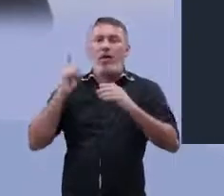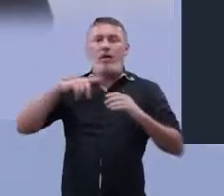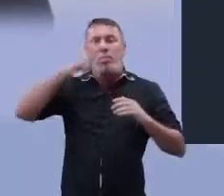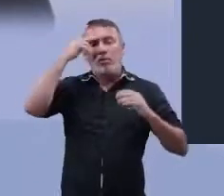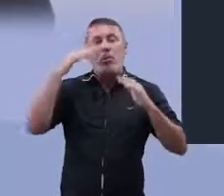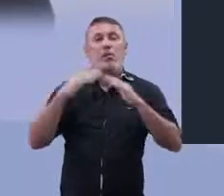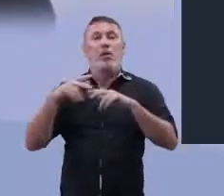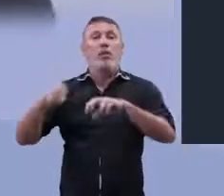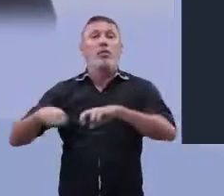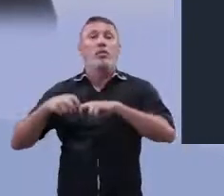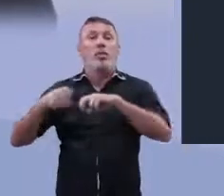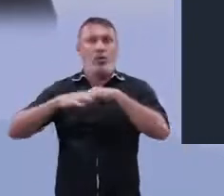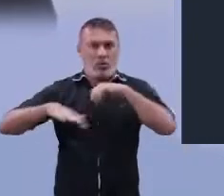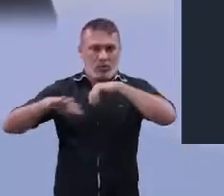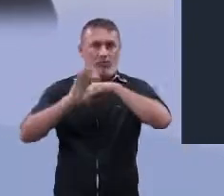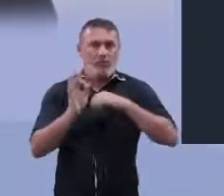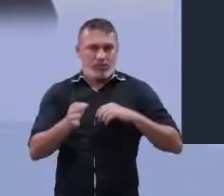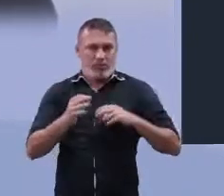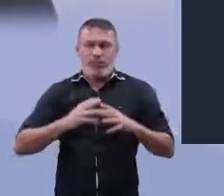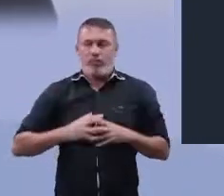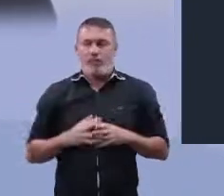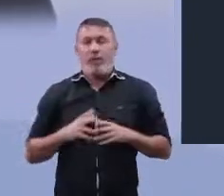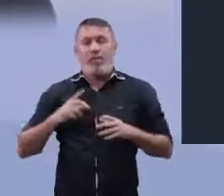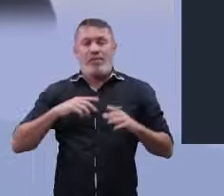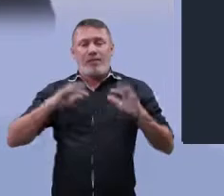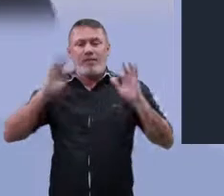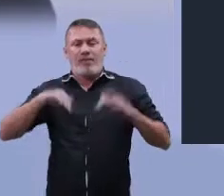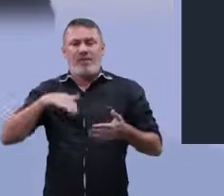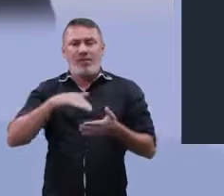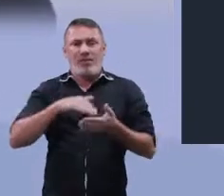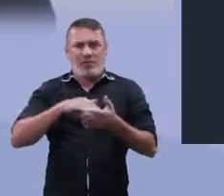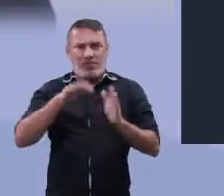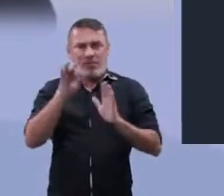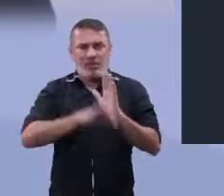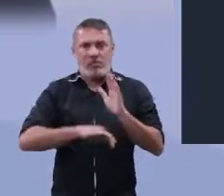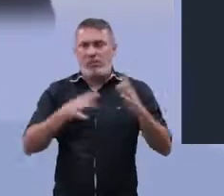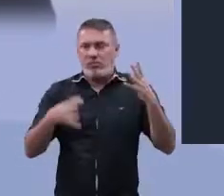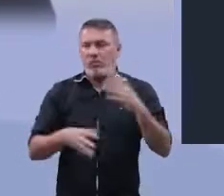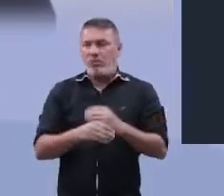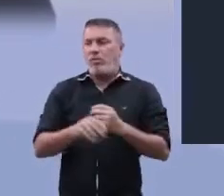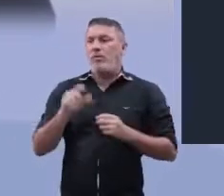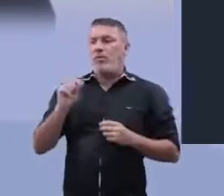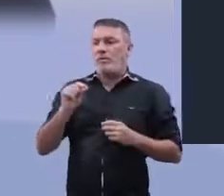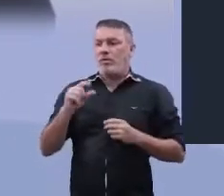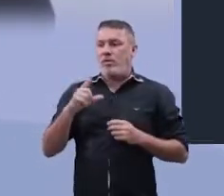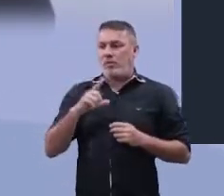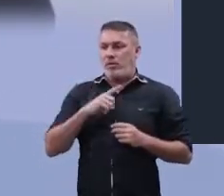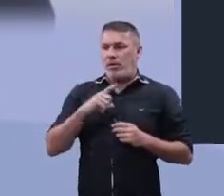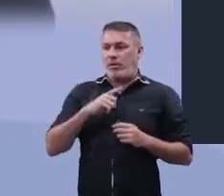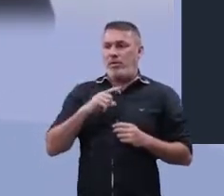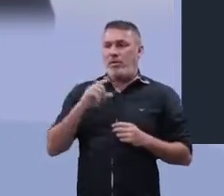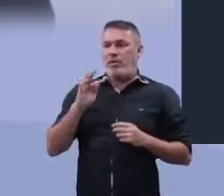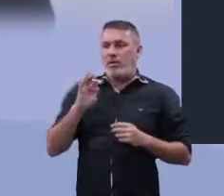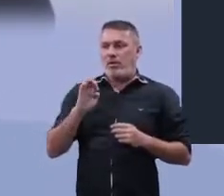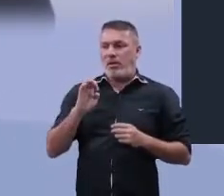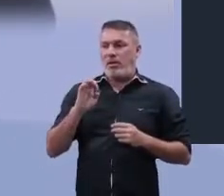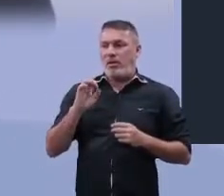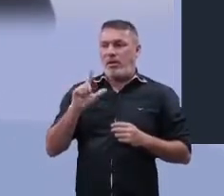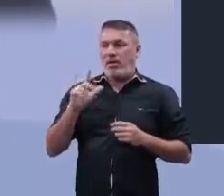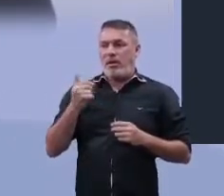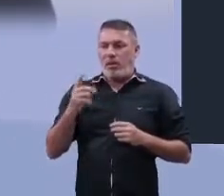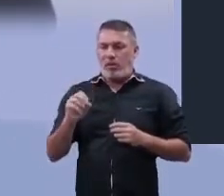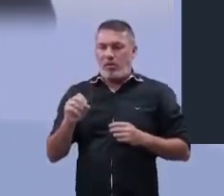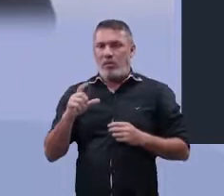pessoas que moram no interior, né? E aí no finalzinho ele diz para telhado dizem telhado e vão